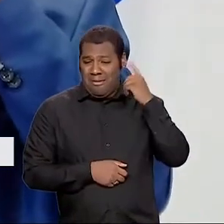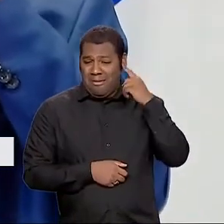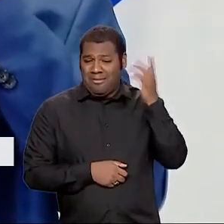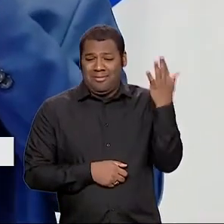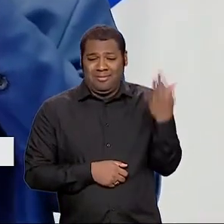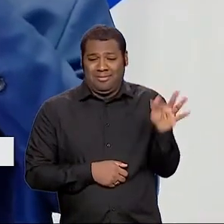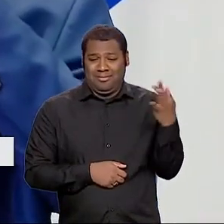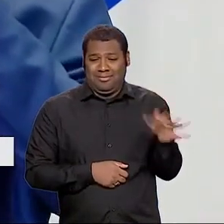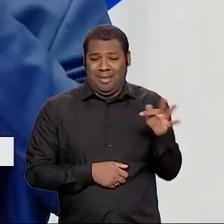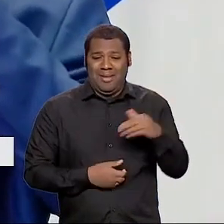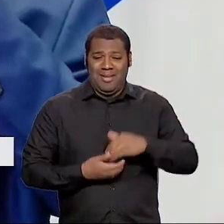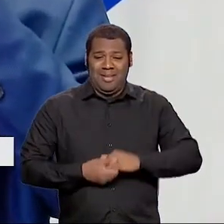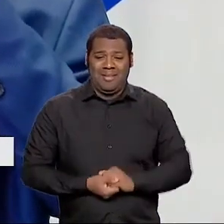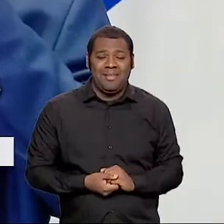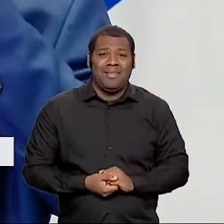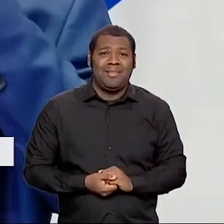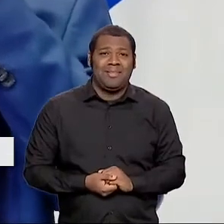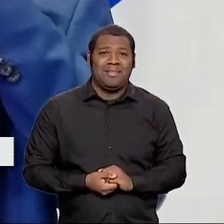dia.